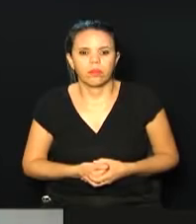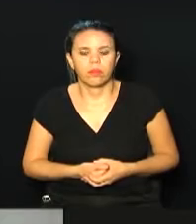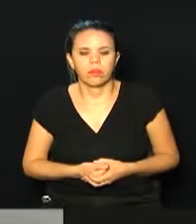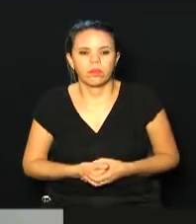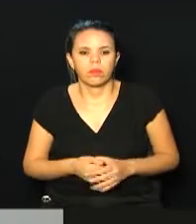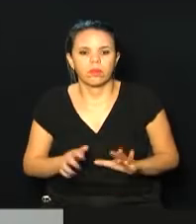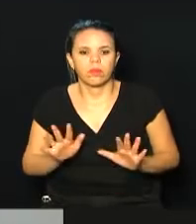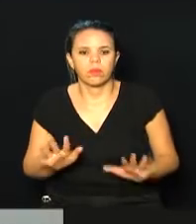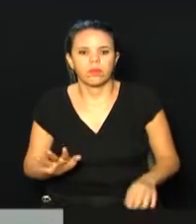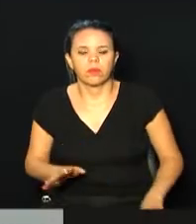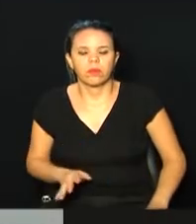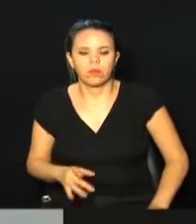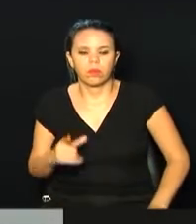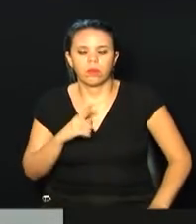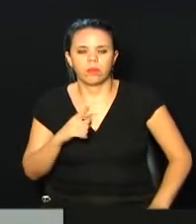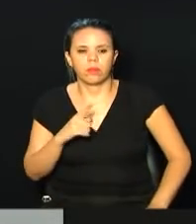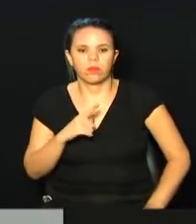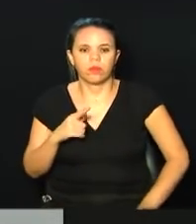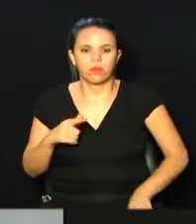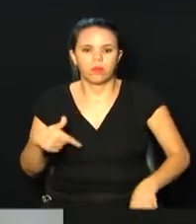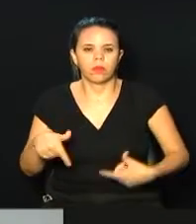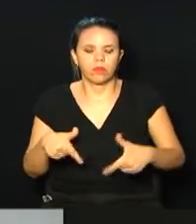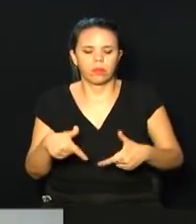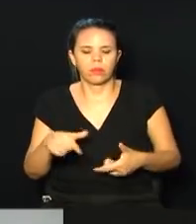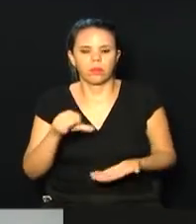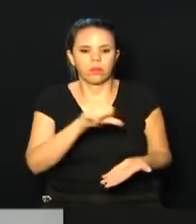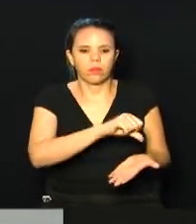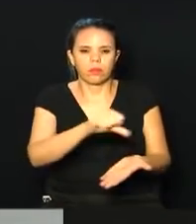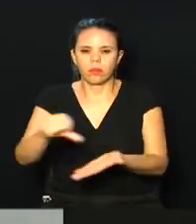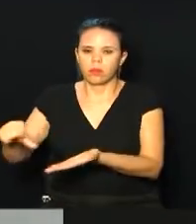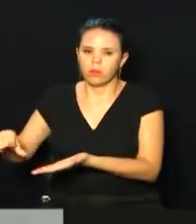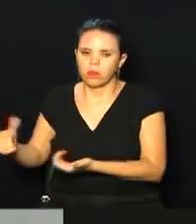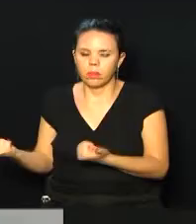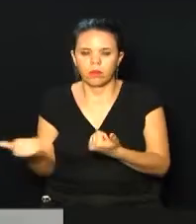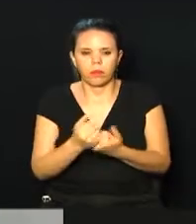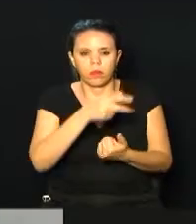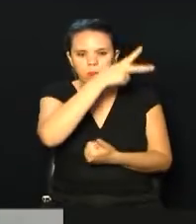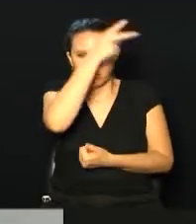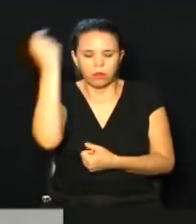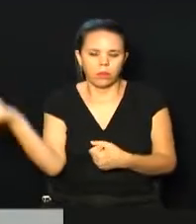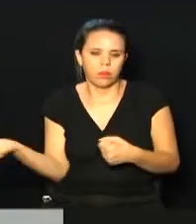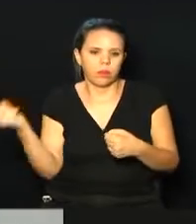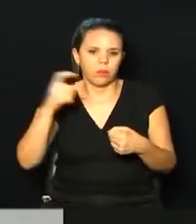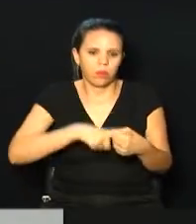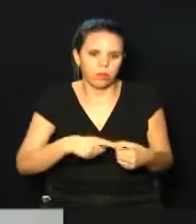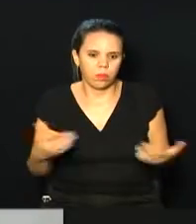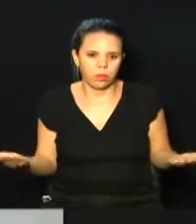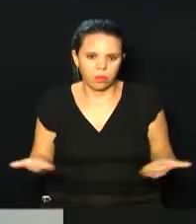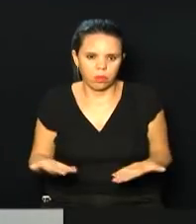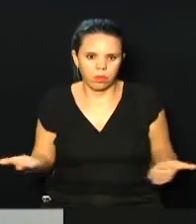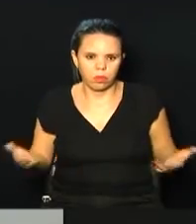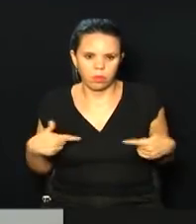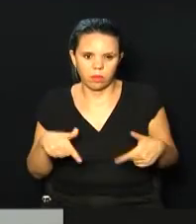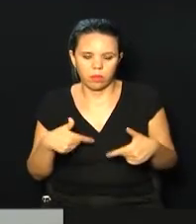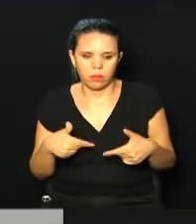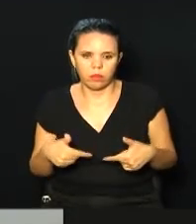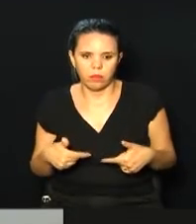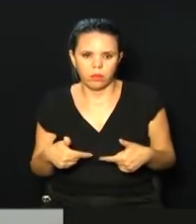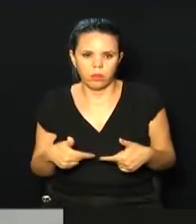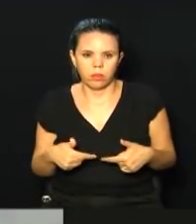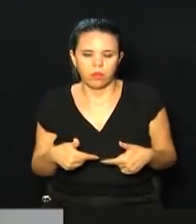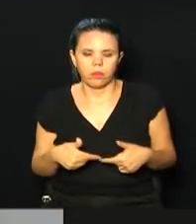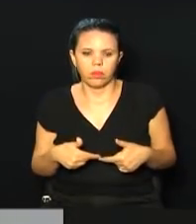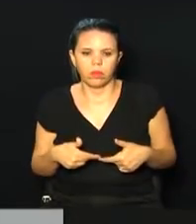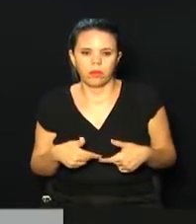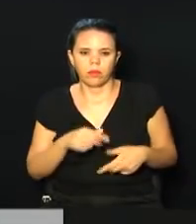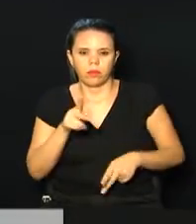Mas nós temos um trabalho nas regionais que foi retomado agora com o trabalho dos